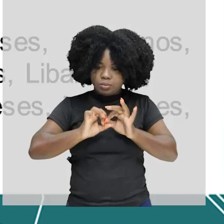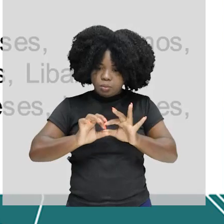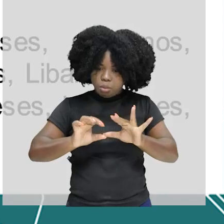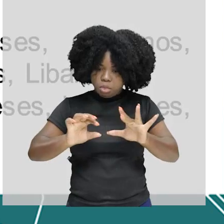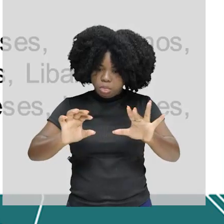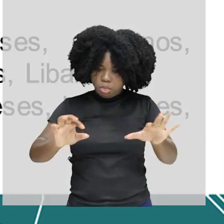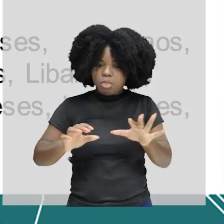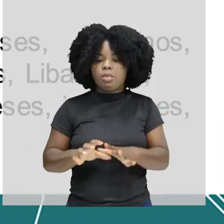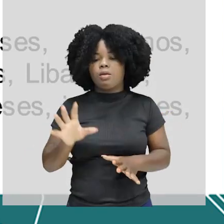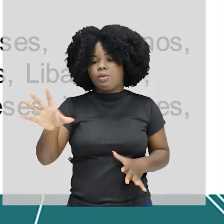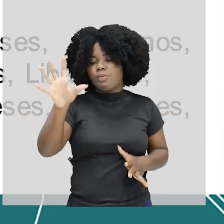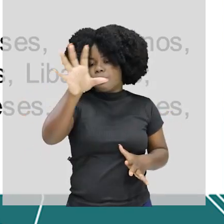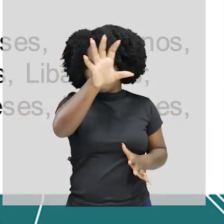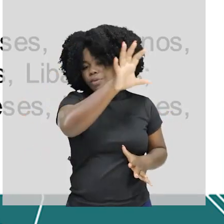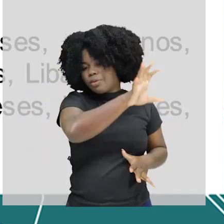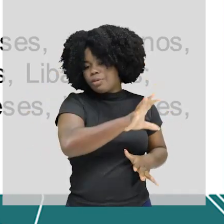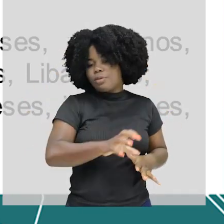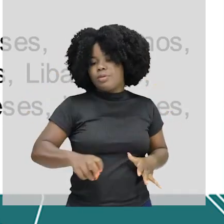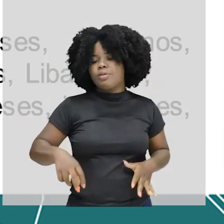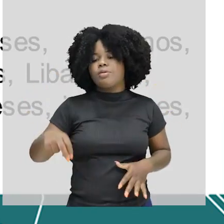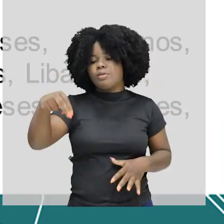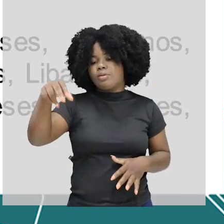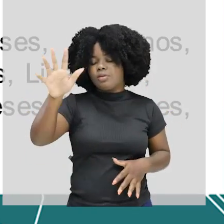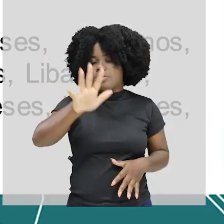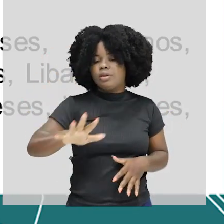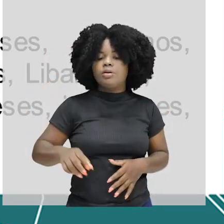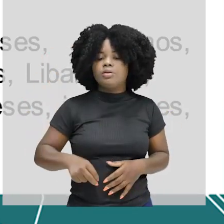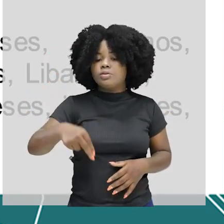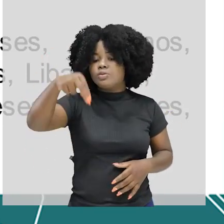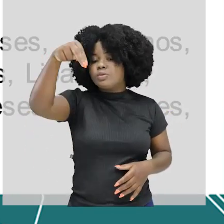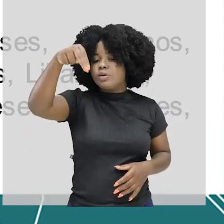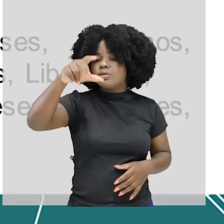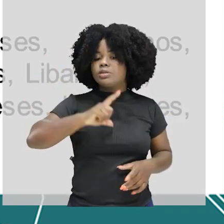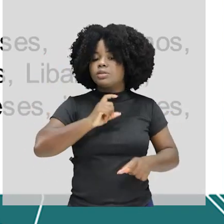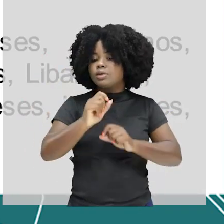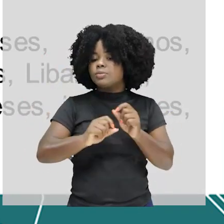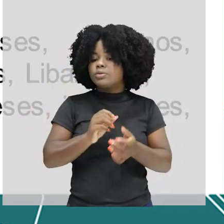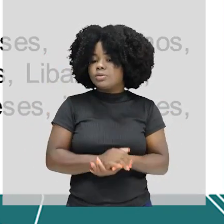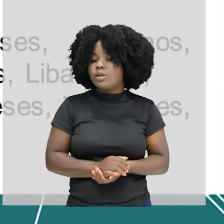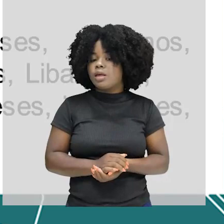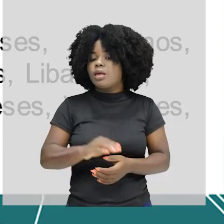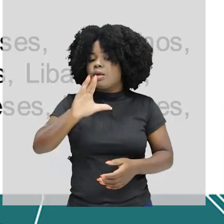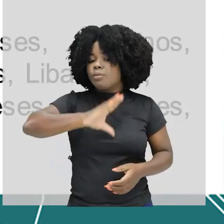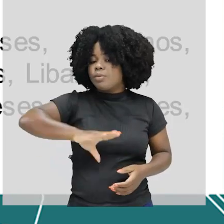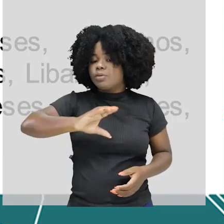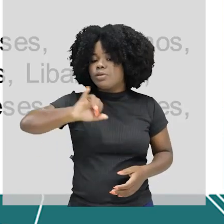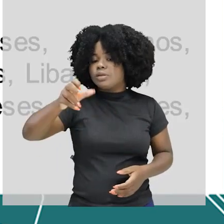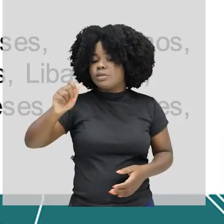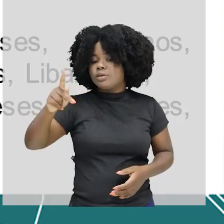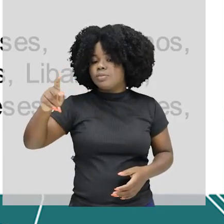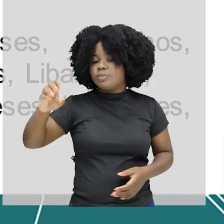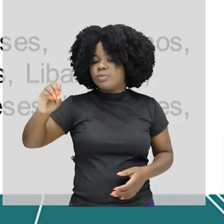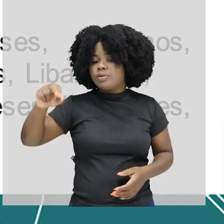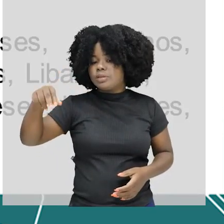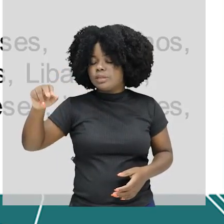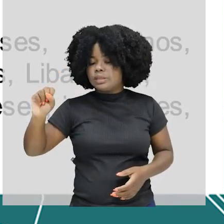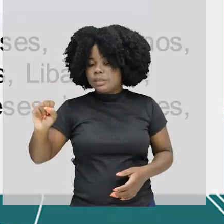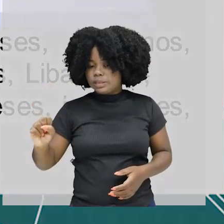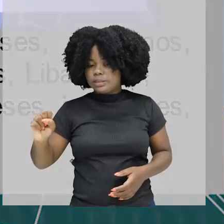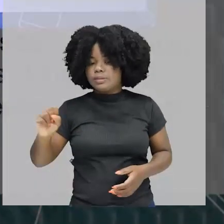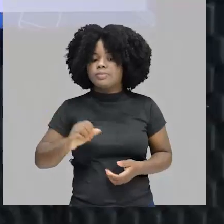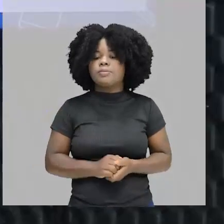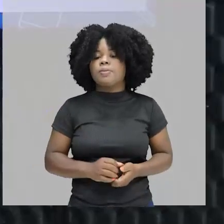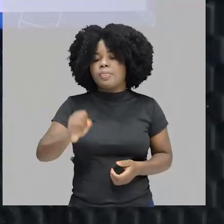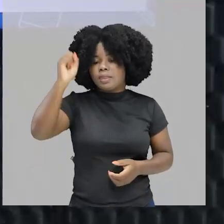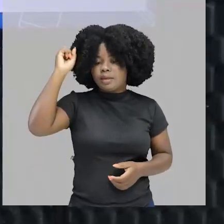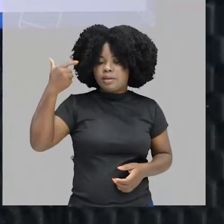território nacional. No norte, nós vamos ter predomínio das correntes migratórias portuguesa e japonesa, como eu te disse, principalmente no